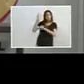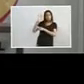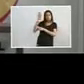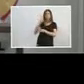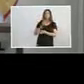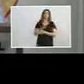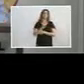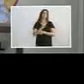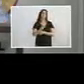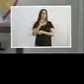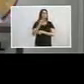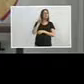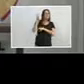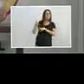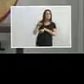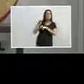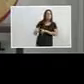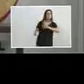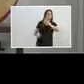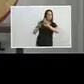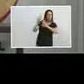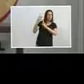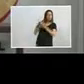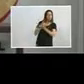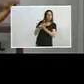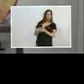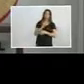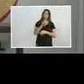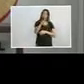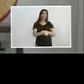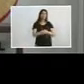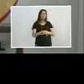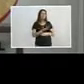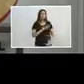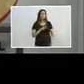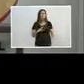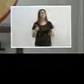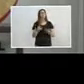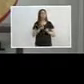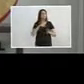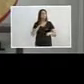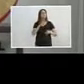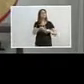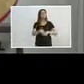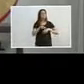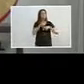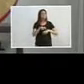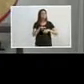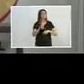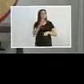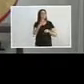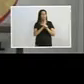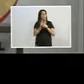é só o sítio do Lula que tantos falaram aqui. Também tem um sítiozinho ali no Salto Weisbach. E nós vamos apurar